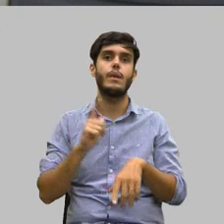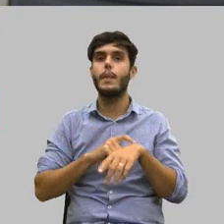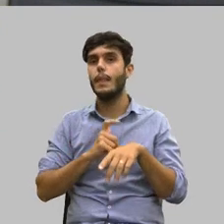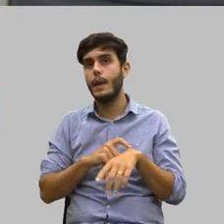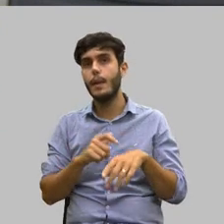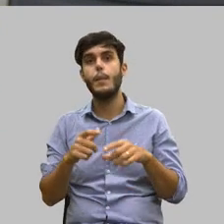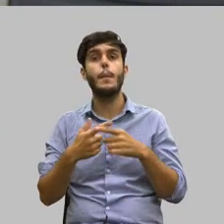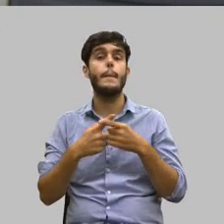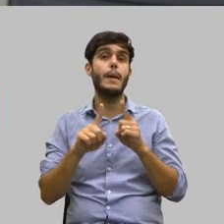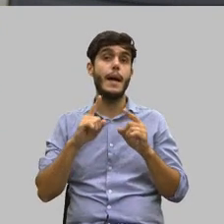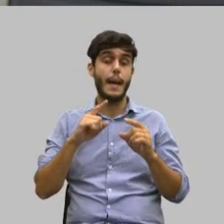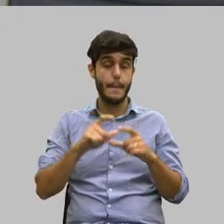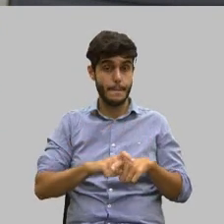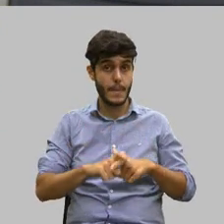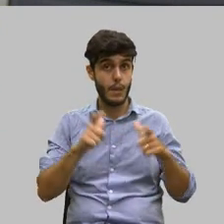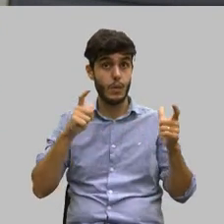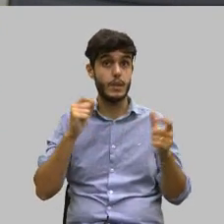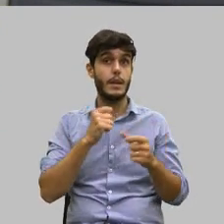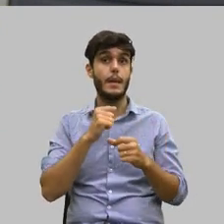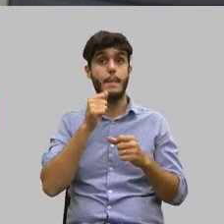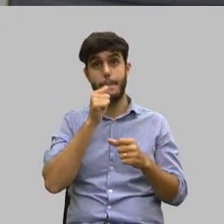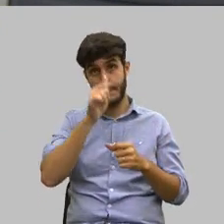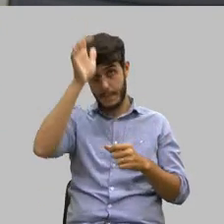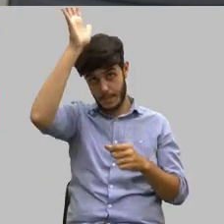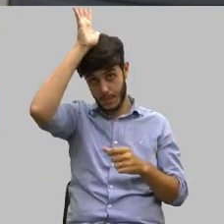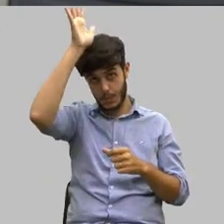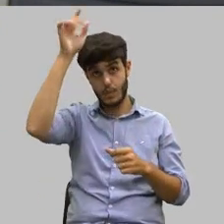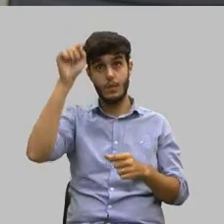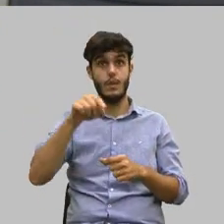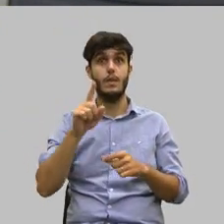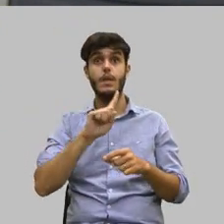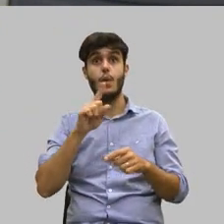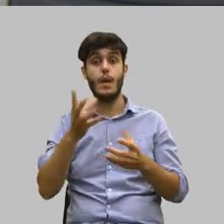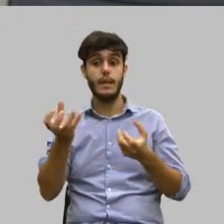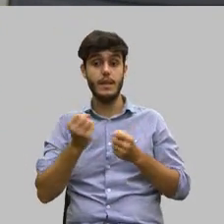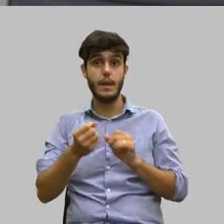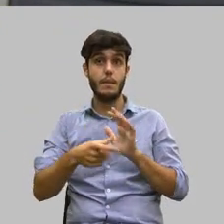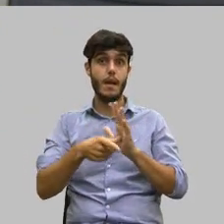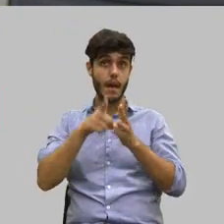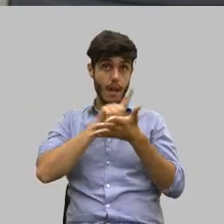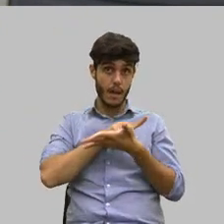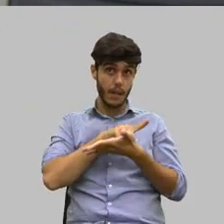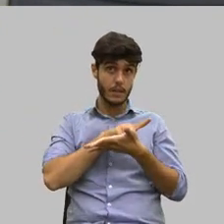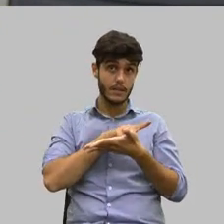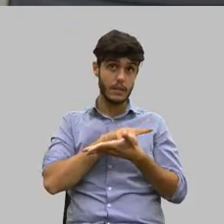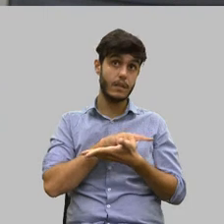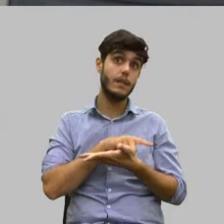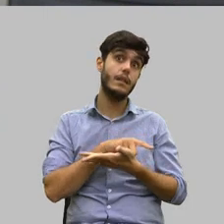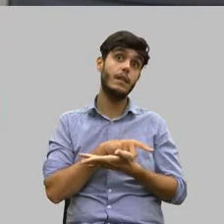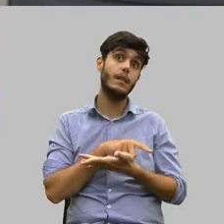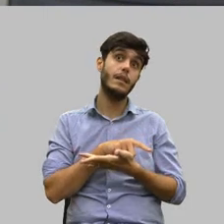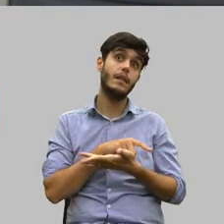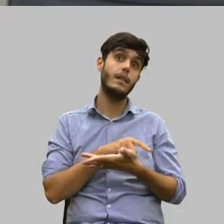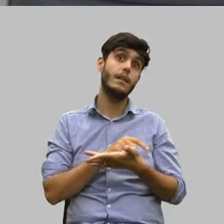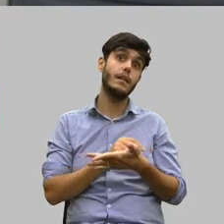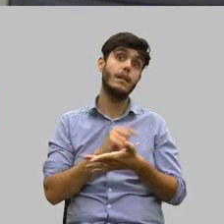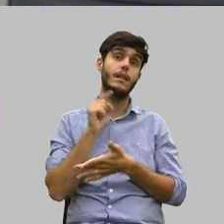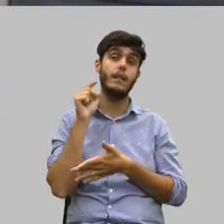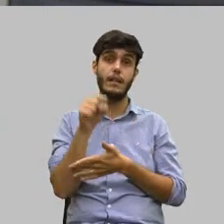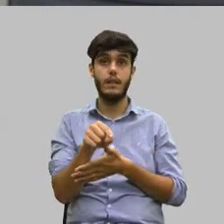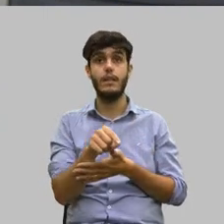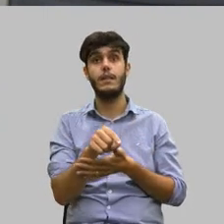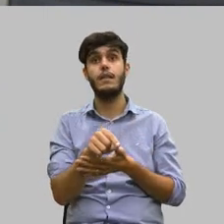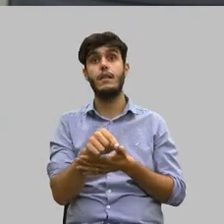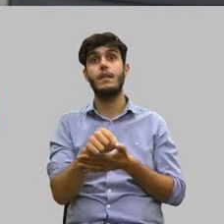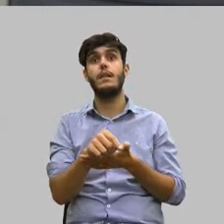ai dos nossos militares Se não recebe antecipado eh tá praticamente na diligência o